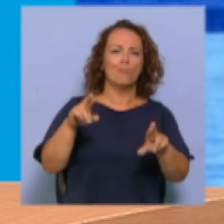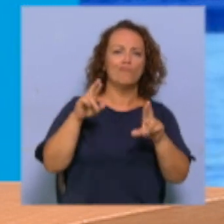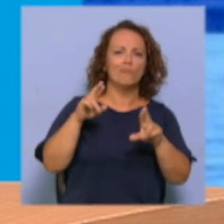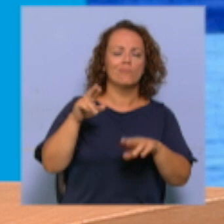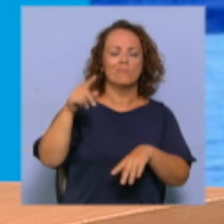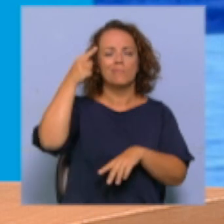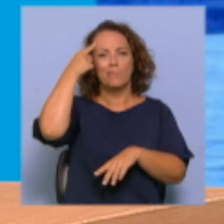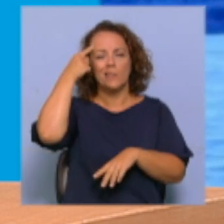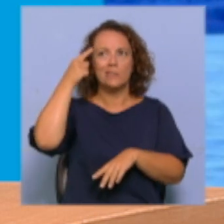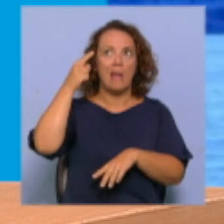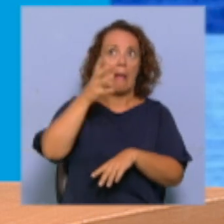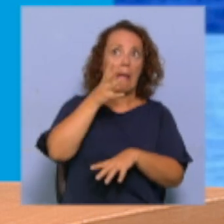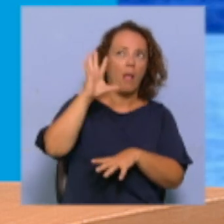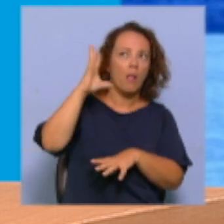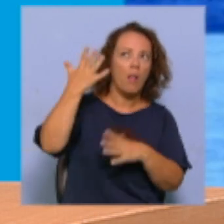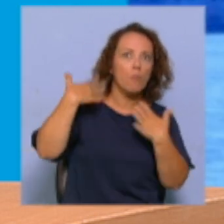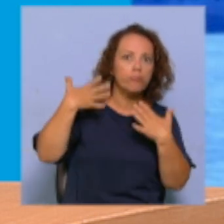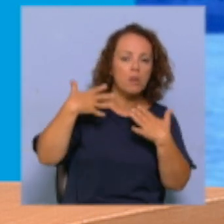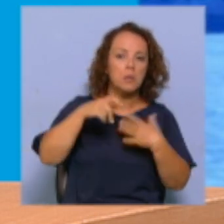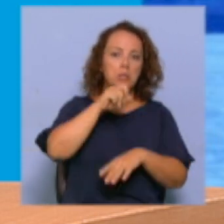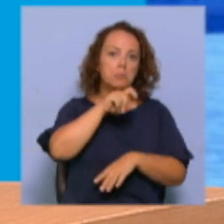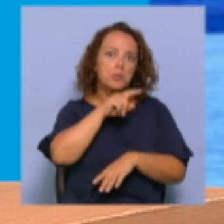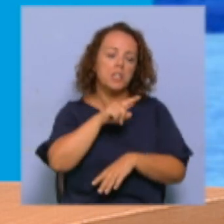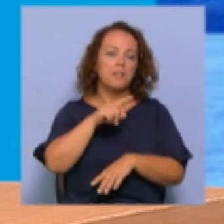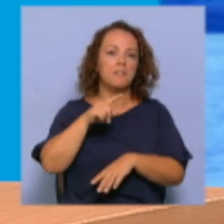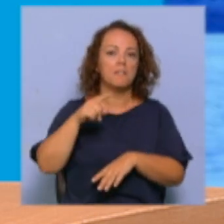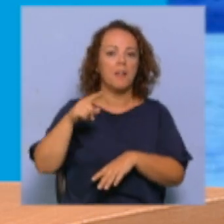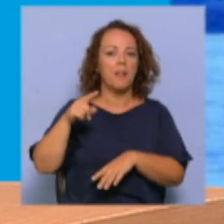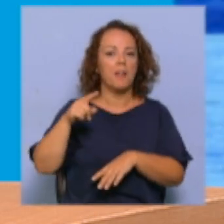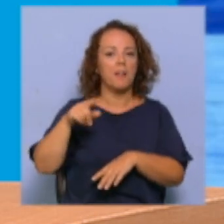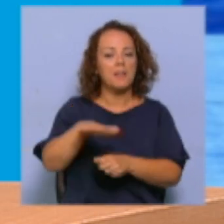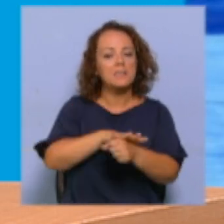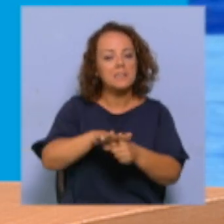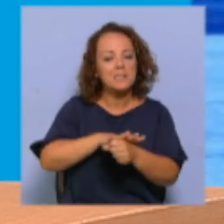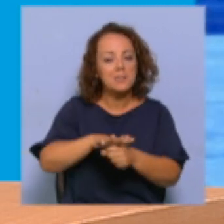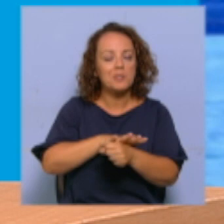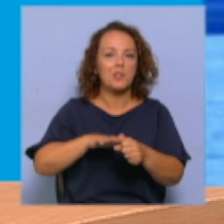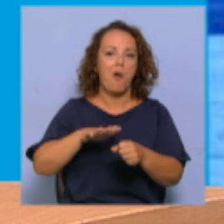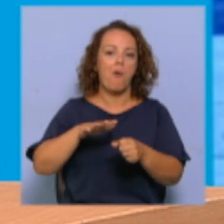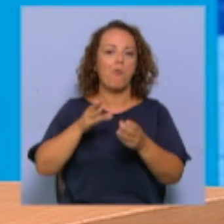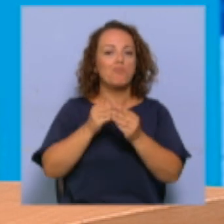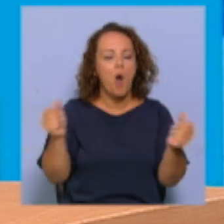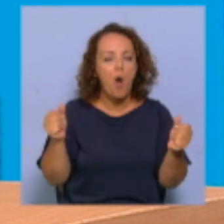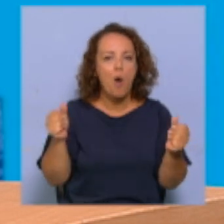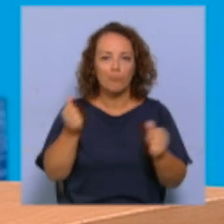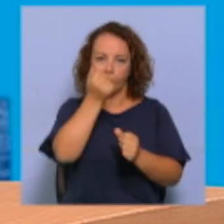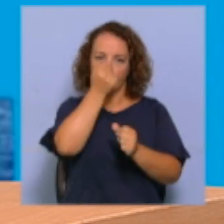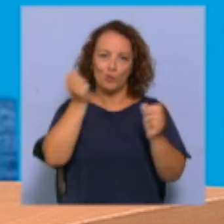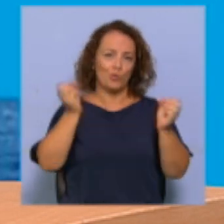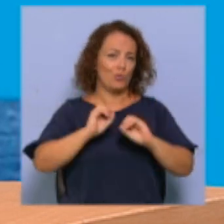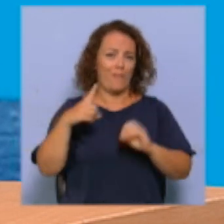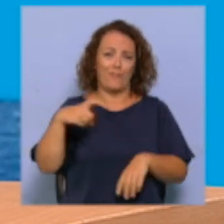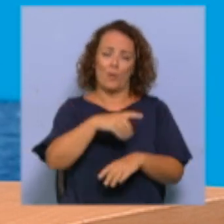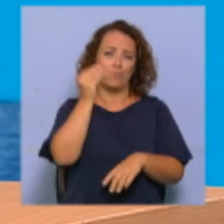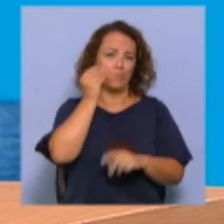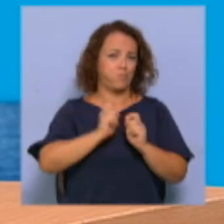com o tempo quente, enfim, a situação se resolvesse, não é o caso. E vem